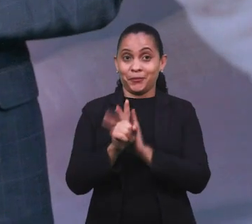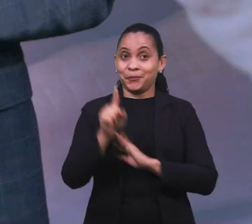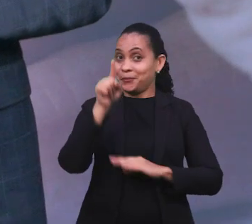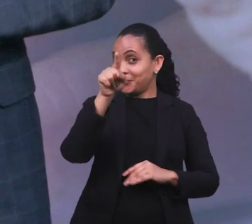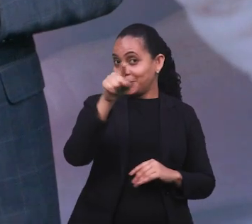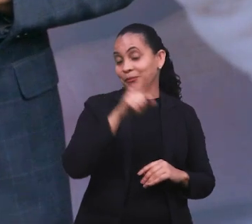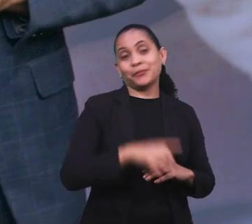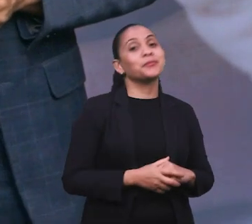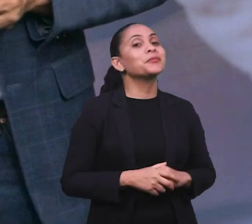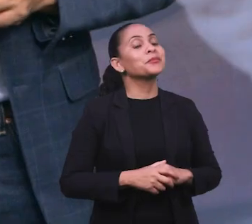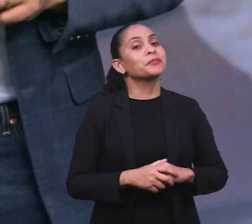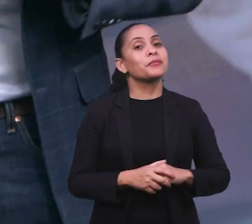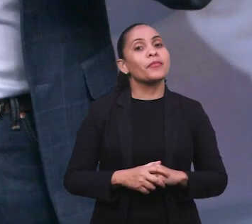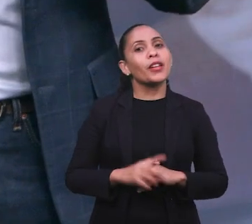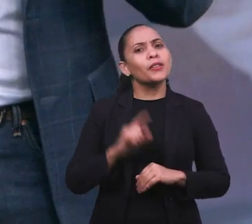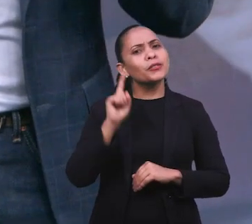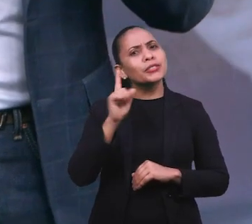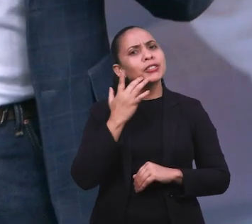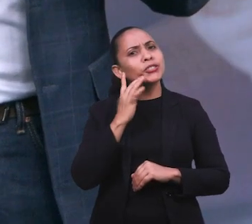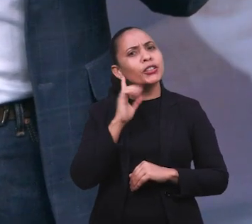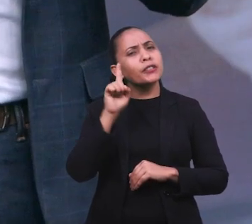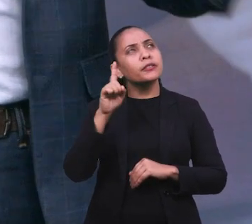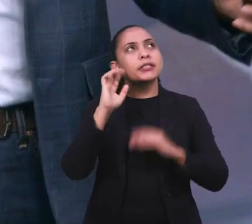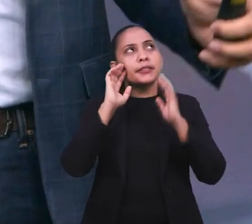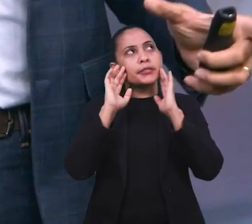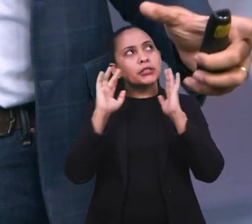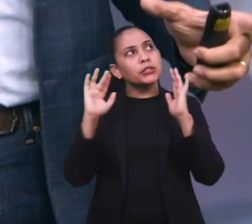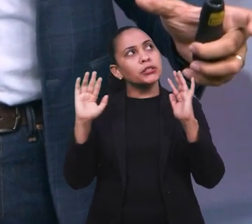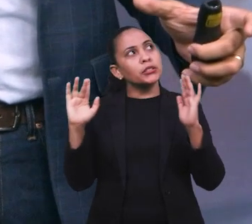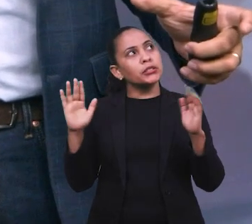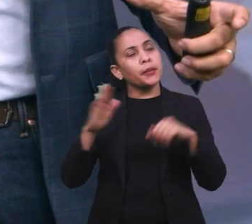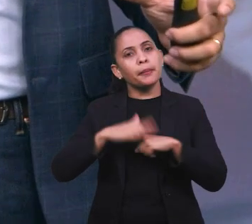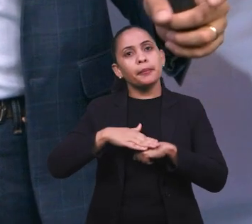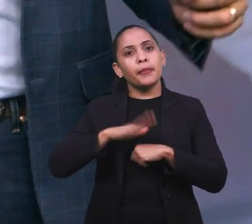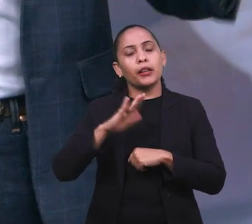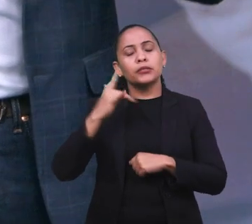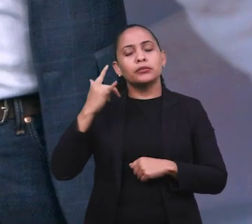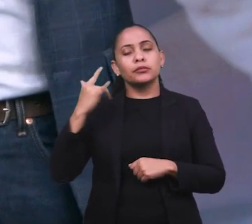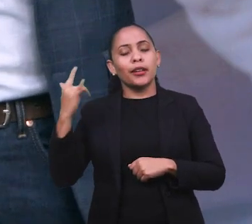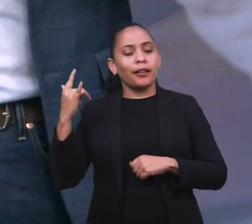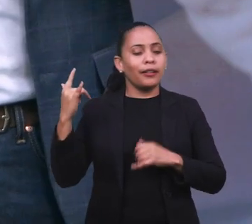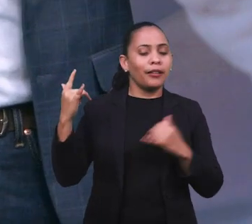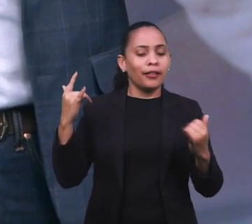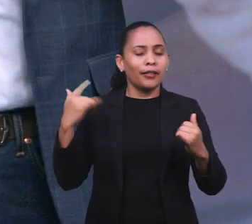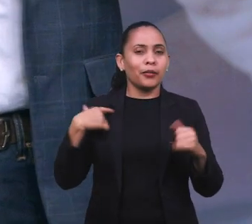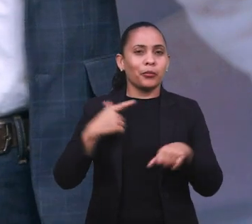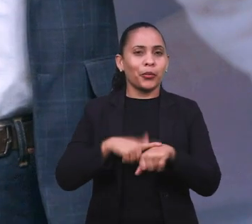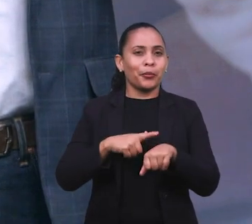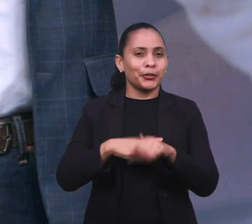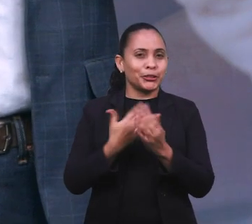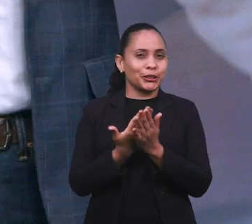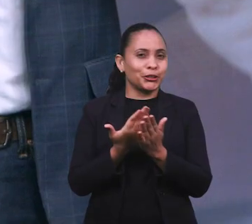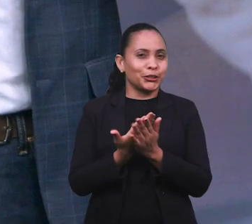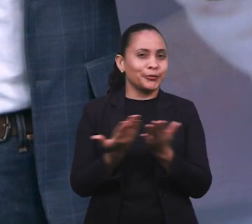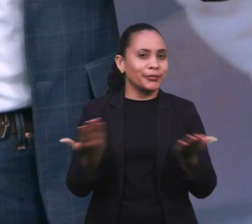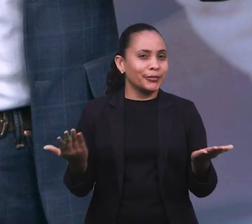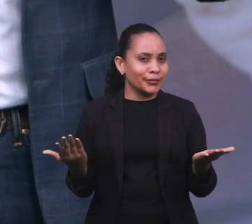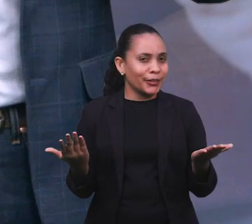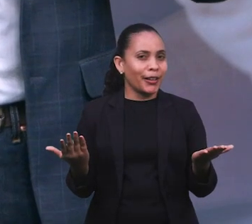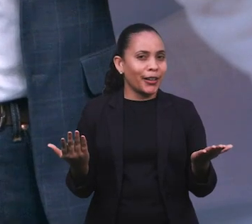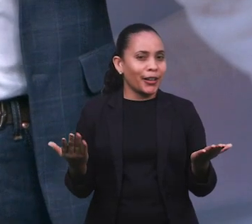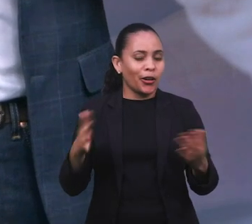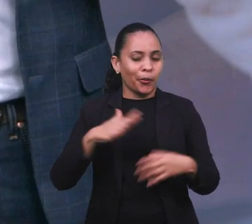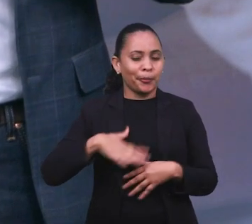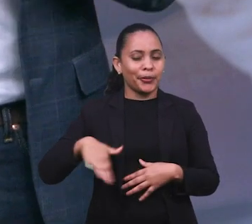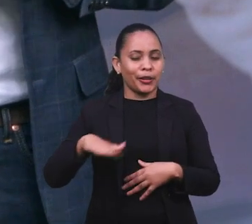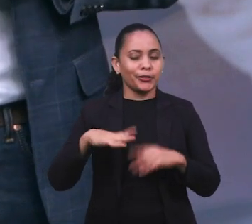para você. O que você acha que distrai muito a sua atenção no momento de estudos, tá?